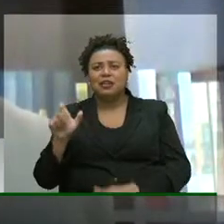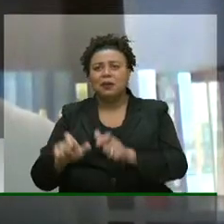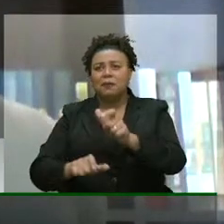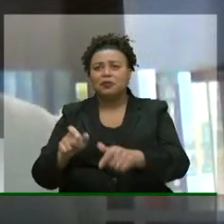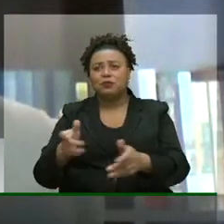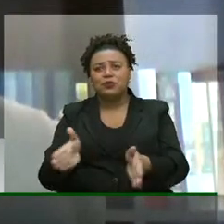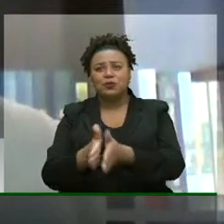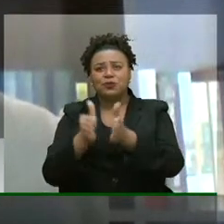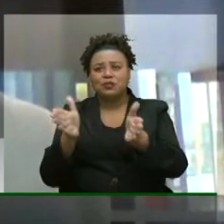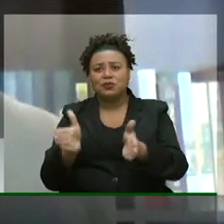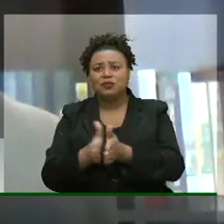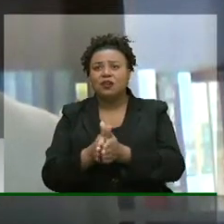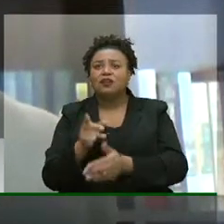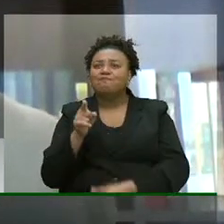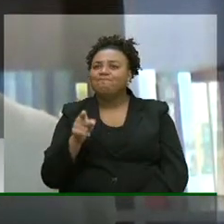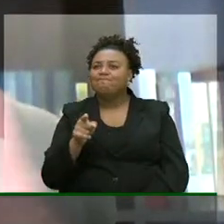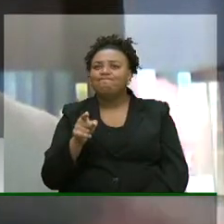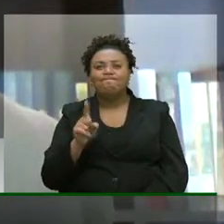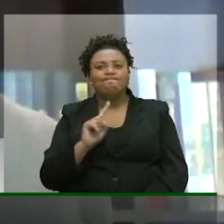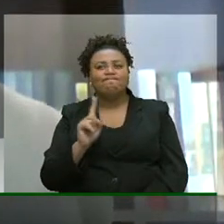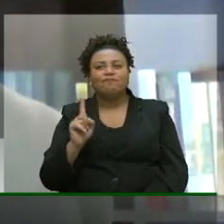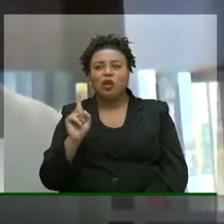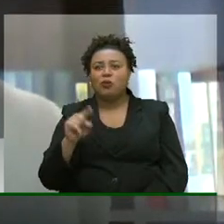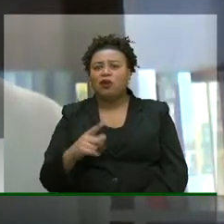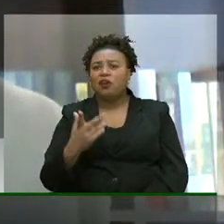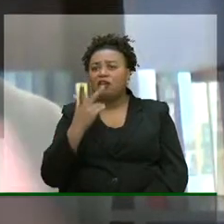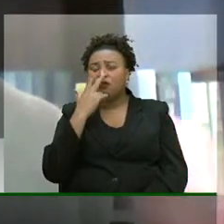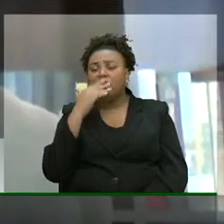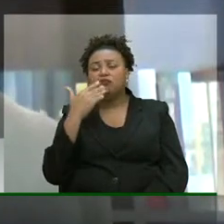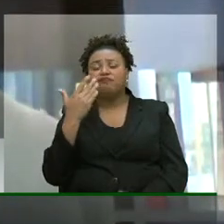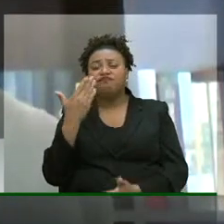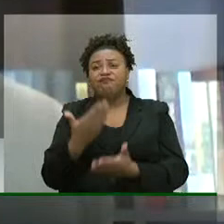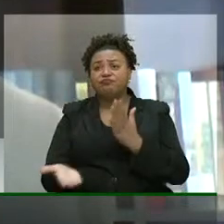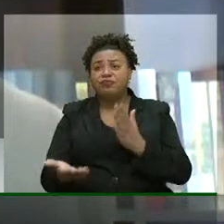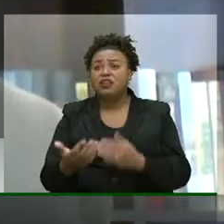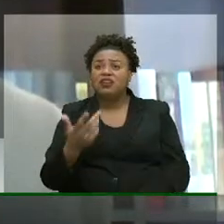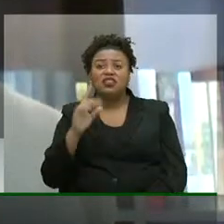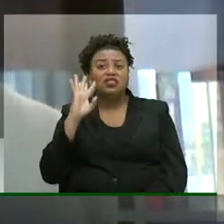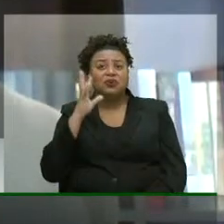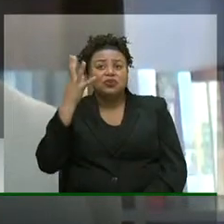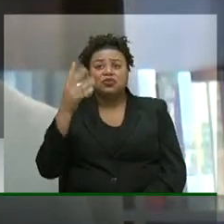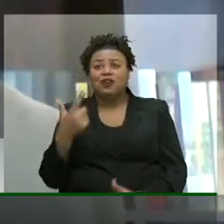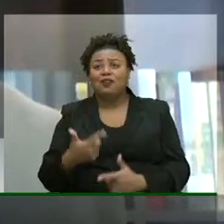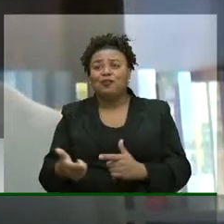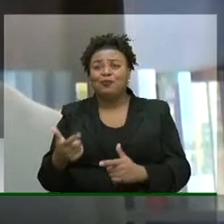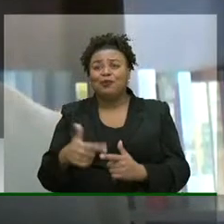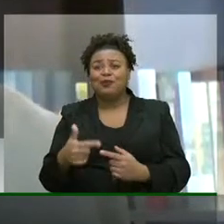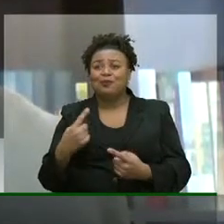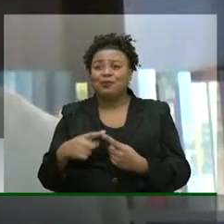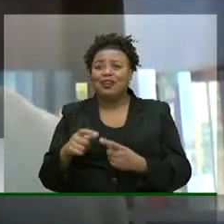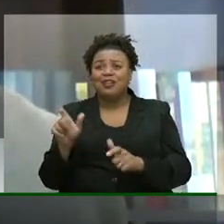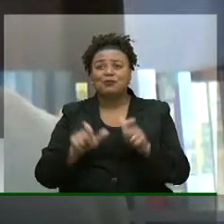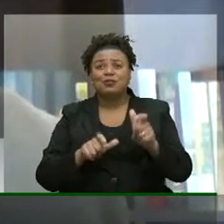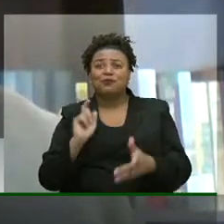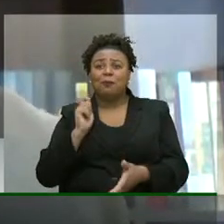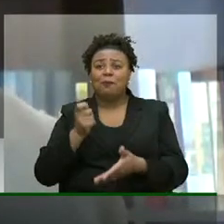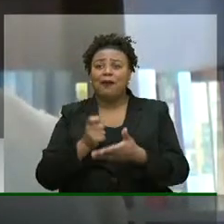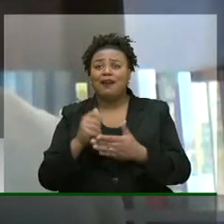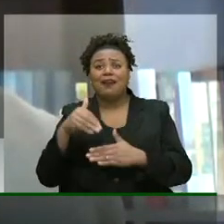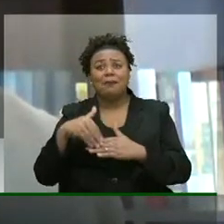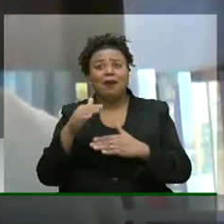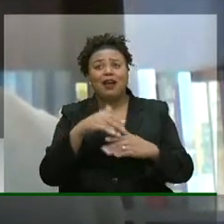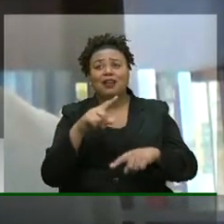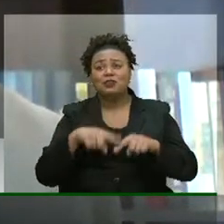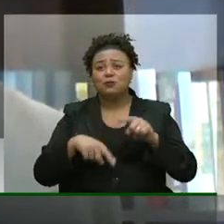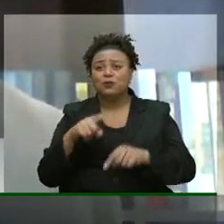renda, ela era não só anulada, como não resolveria o problema, porque as pessoas iam pagar mais pela